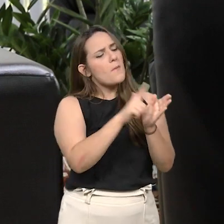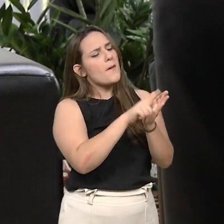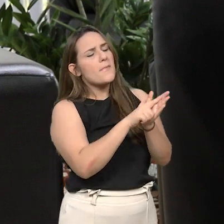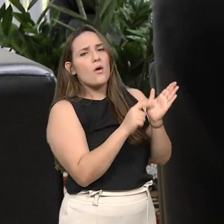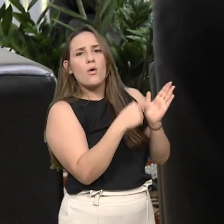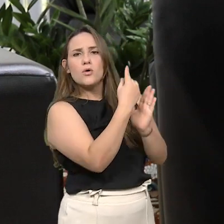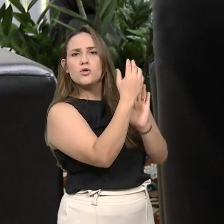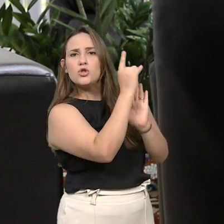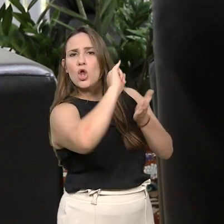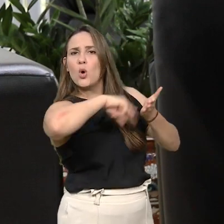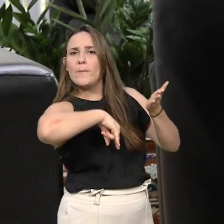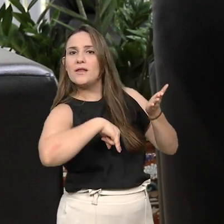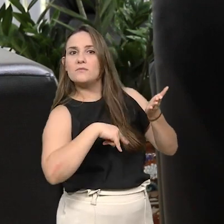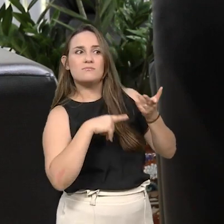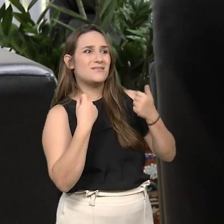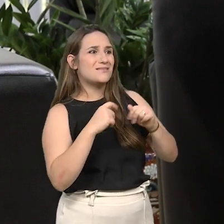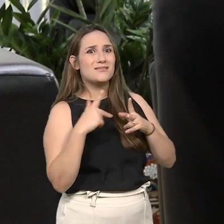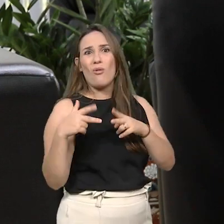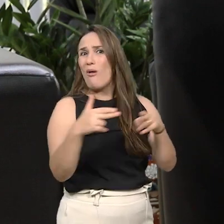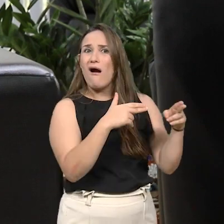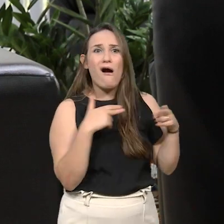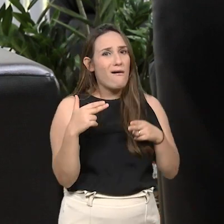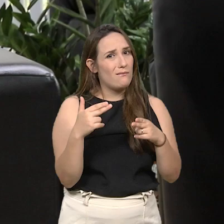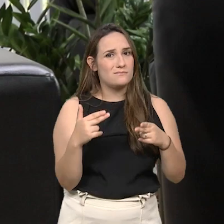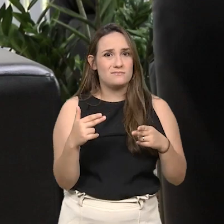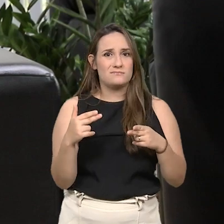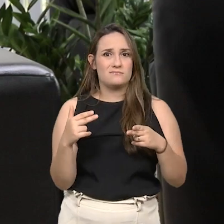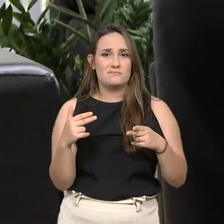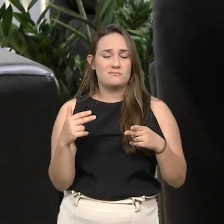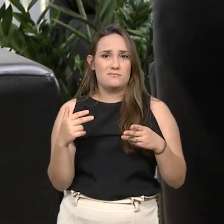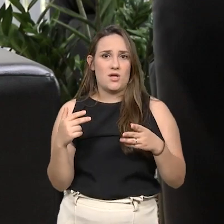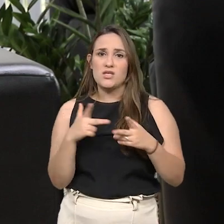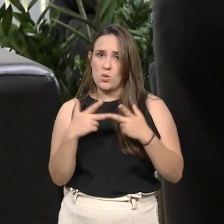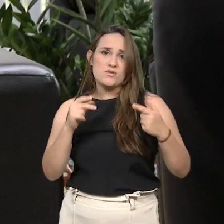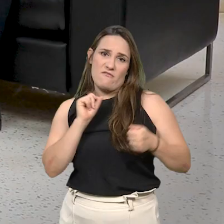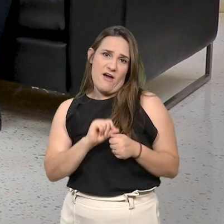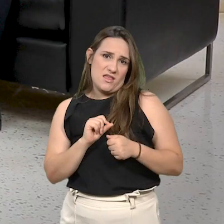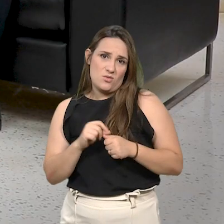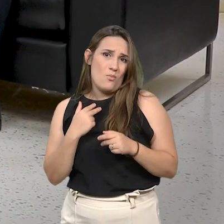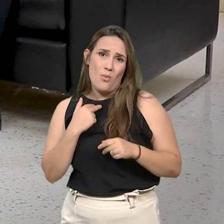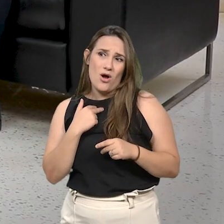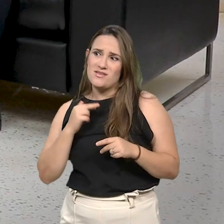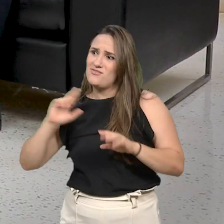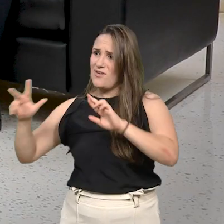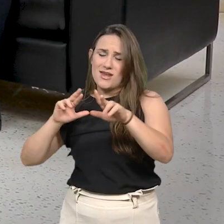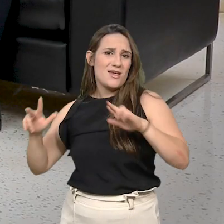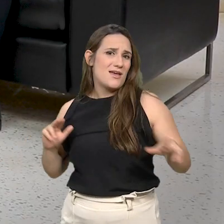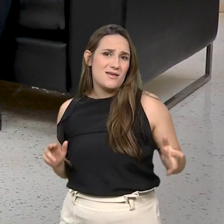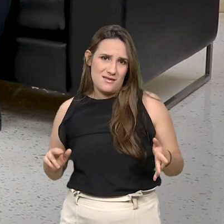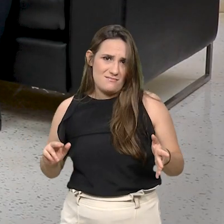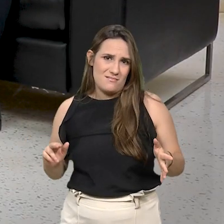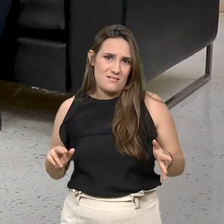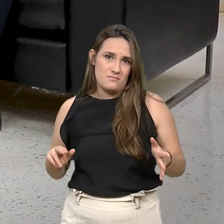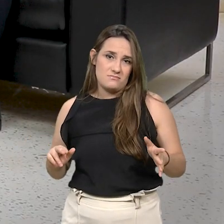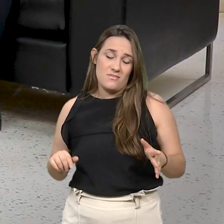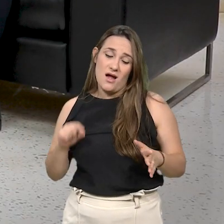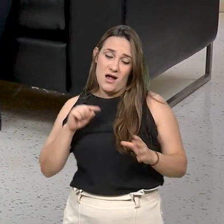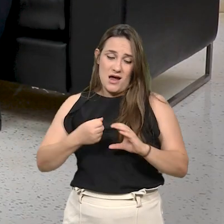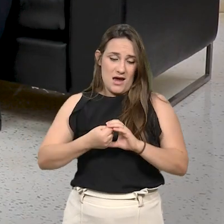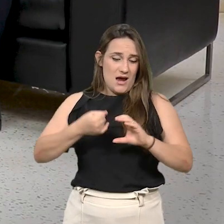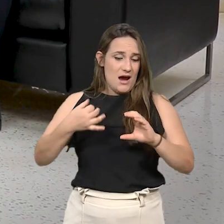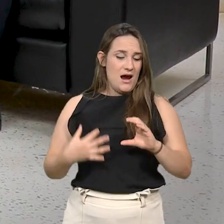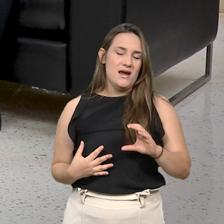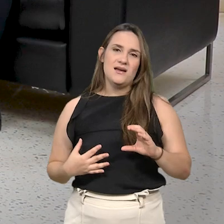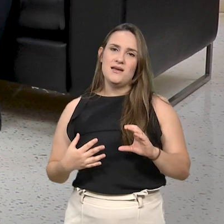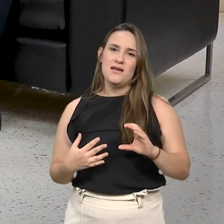veio para uniformizar, em primeiro momento, todos os procedimentos. Segundo, ela tem